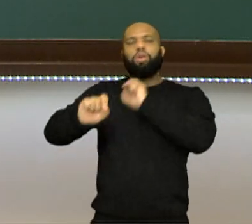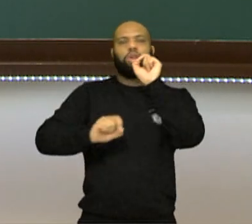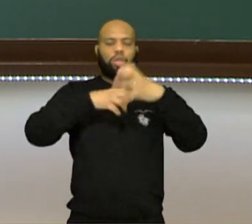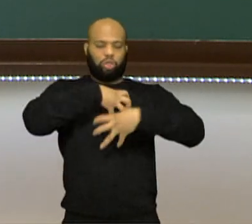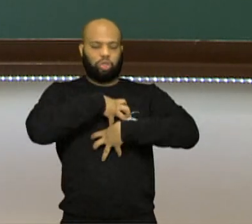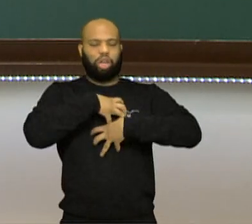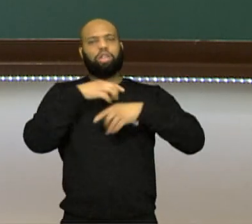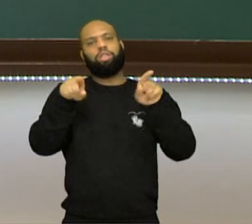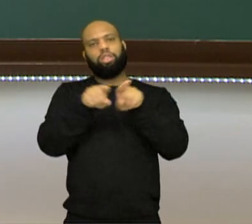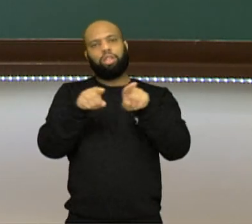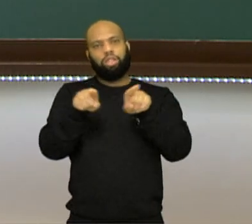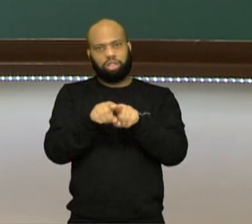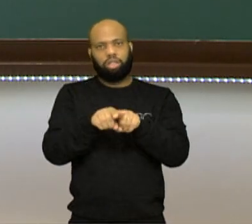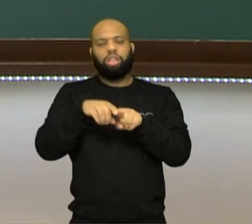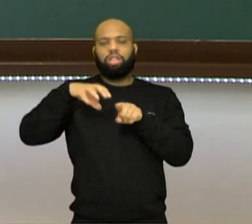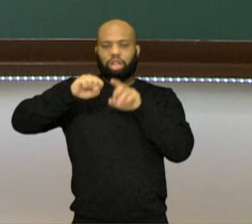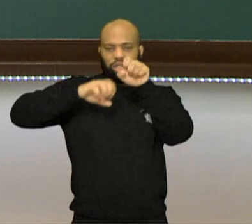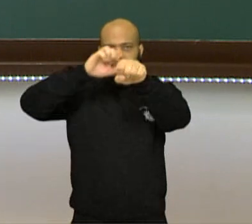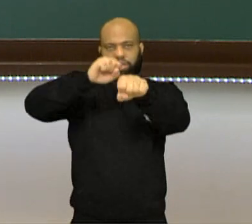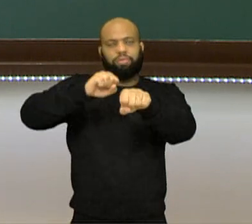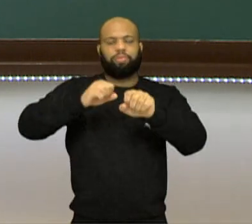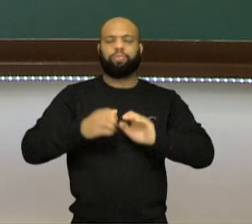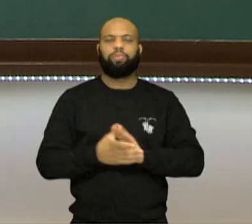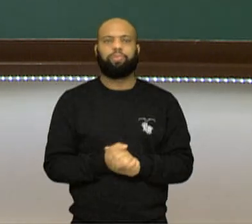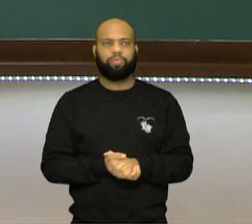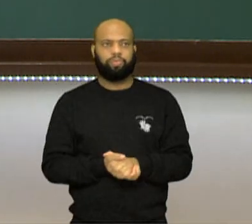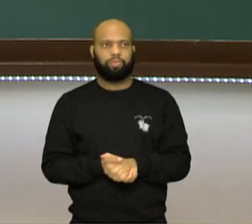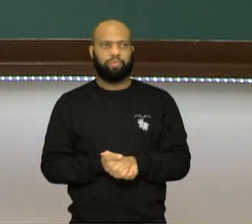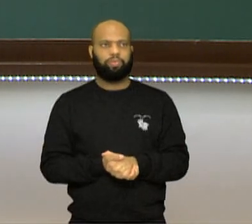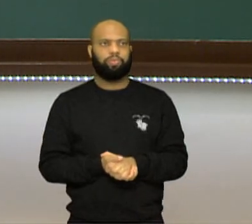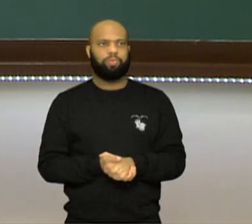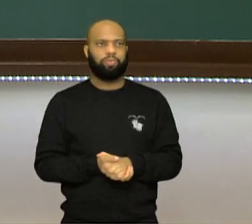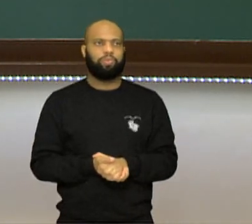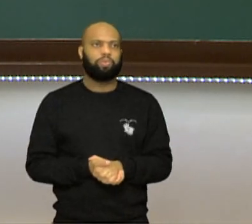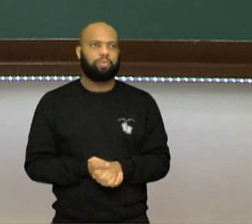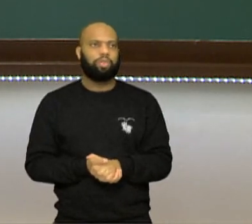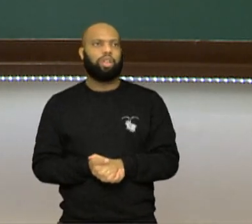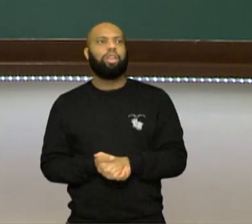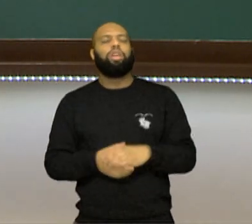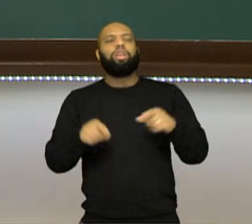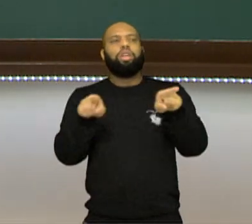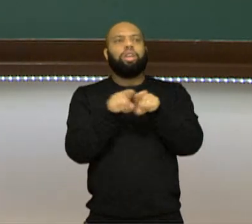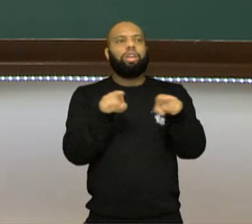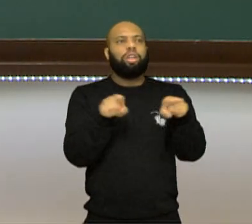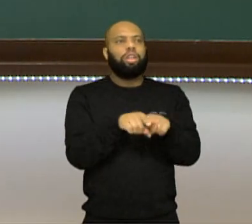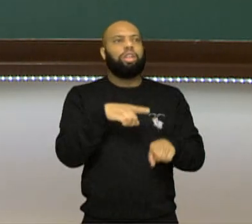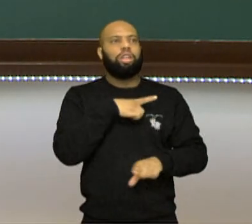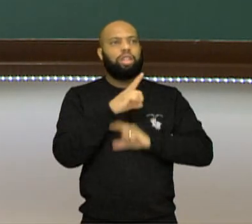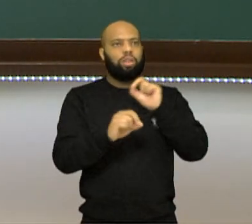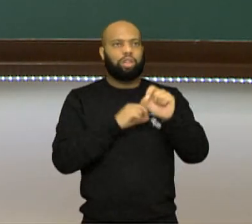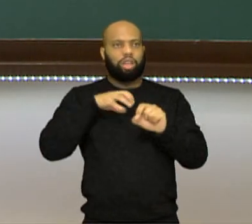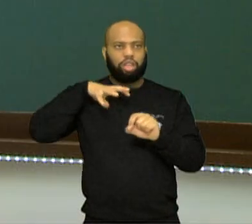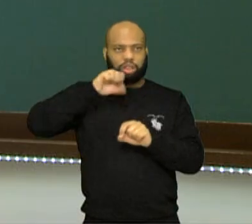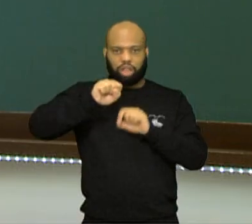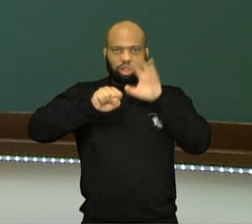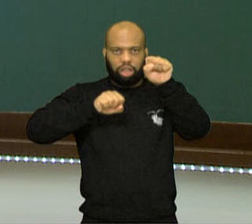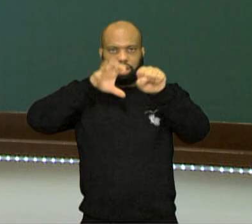de escalada, é a modalidade do montanhismo, ok? E daí nós temos a